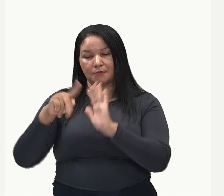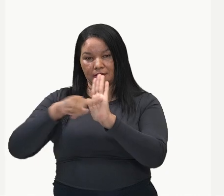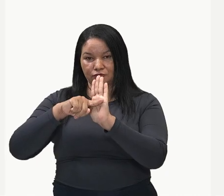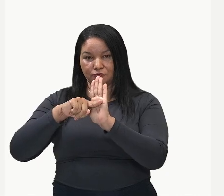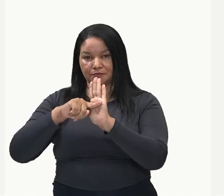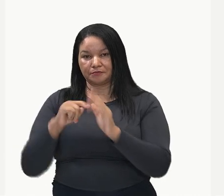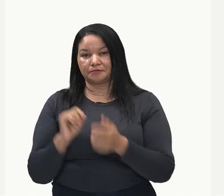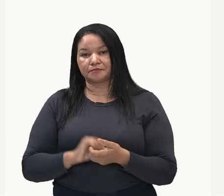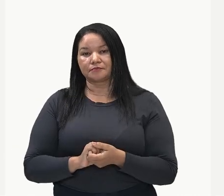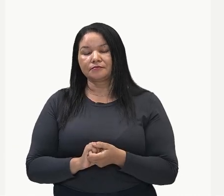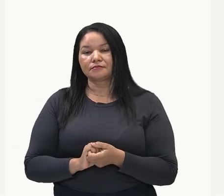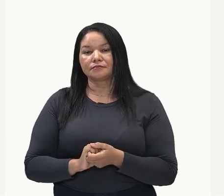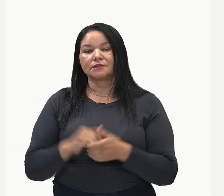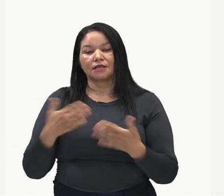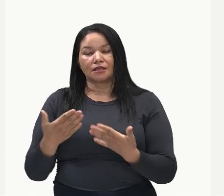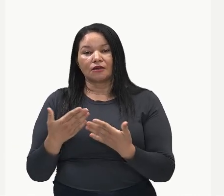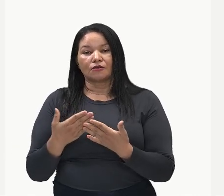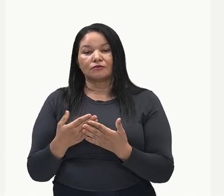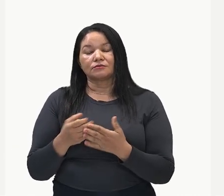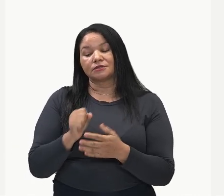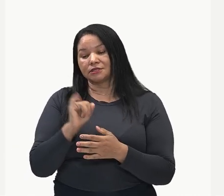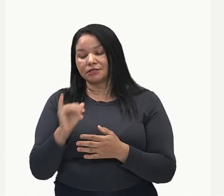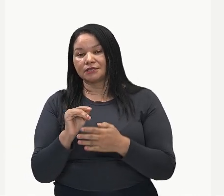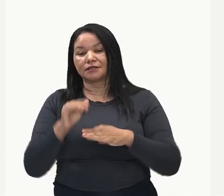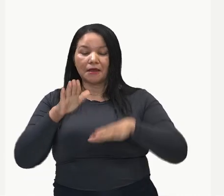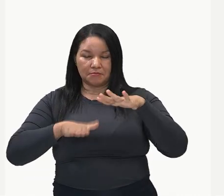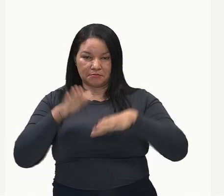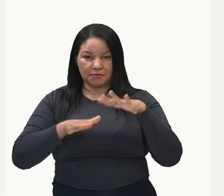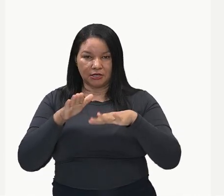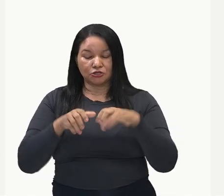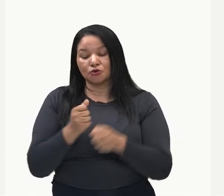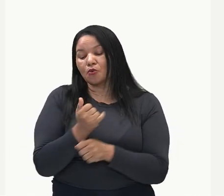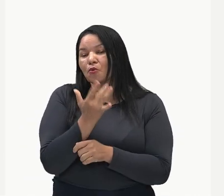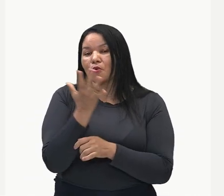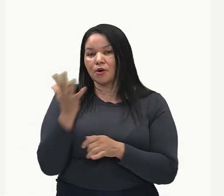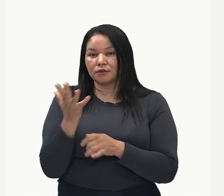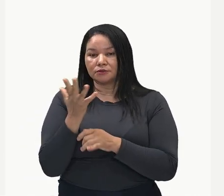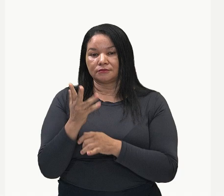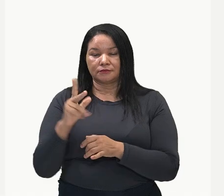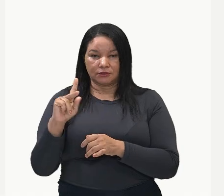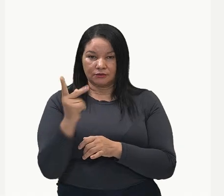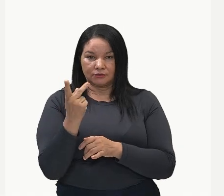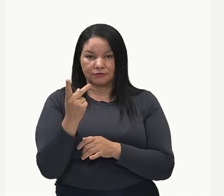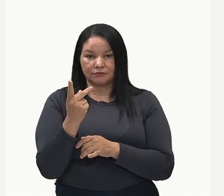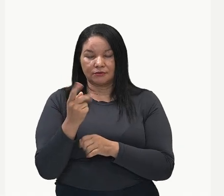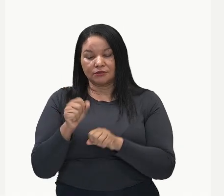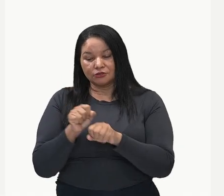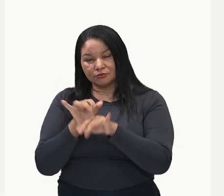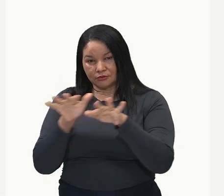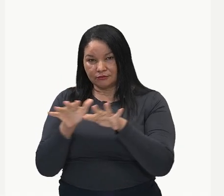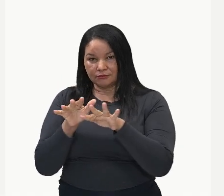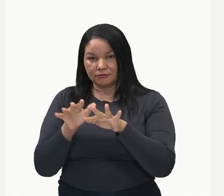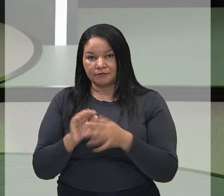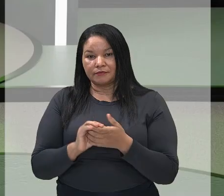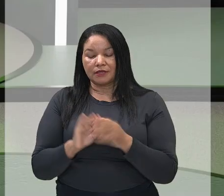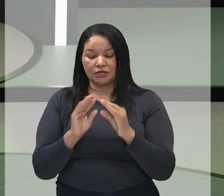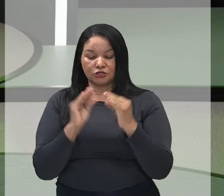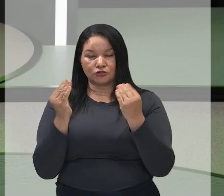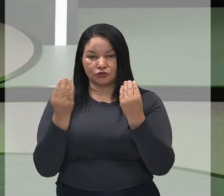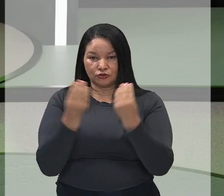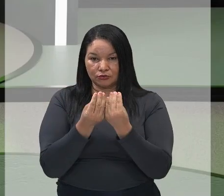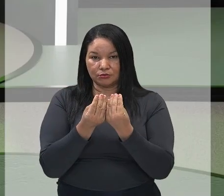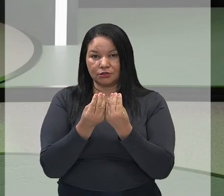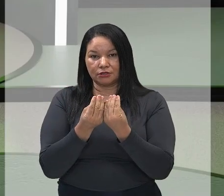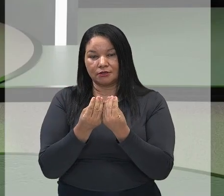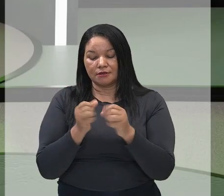da quantidade de hidroxilas que uma determinada substância, né, ela